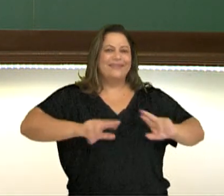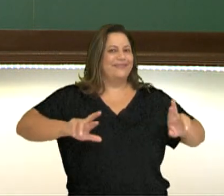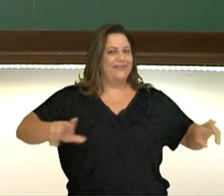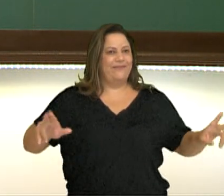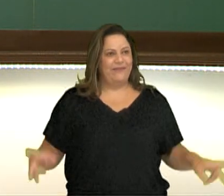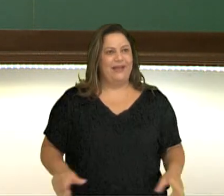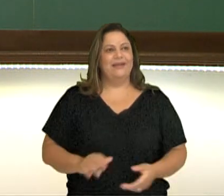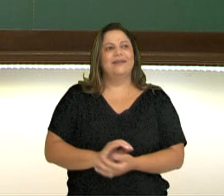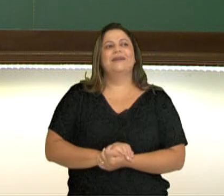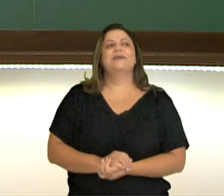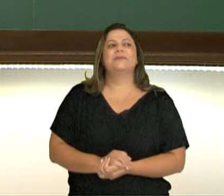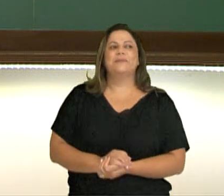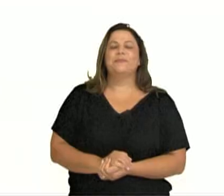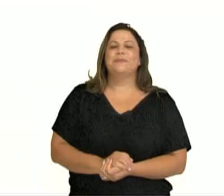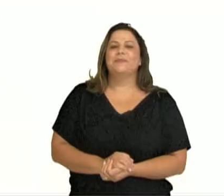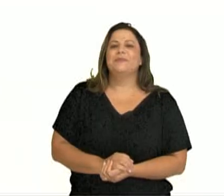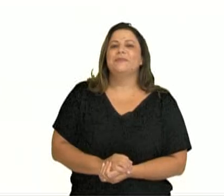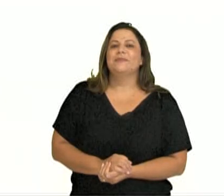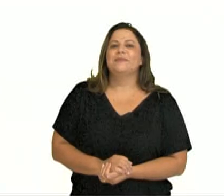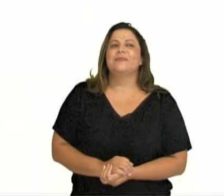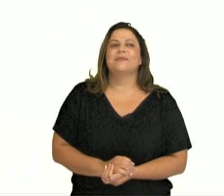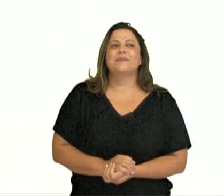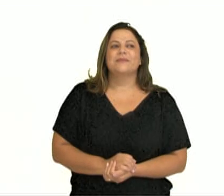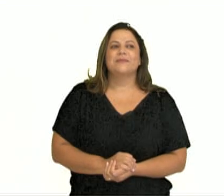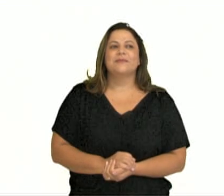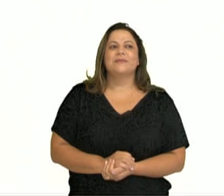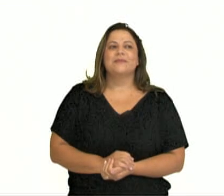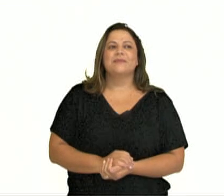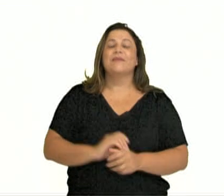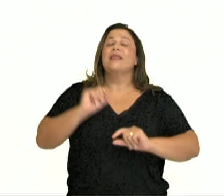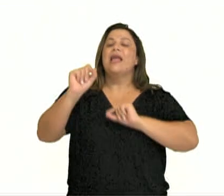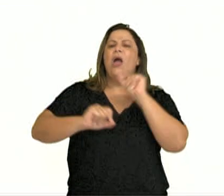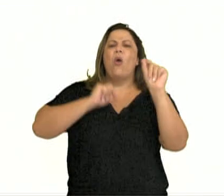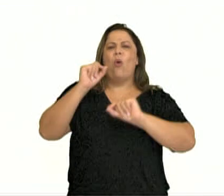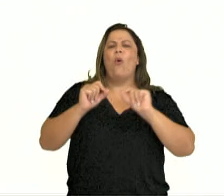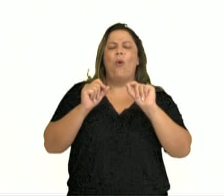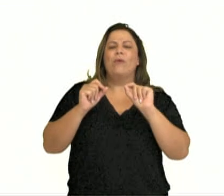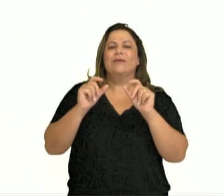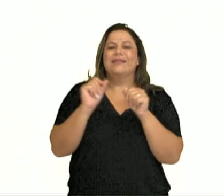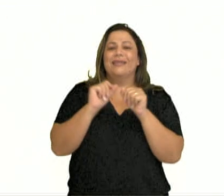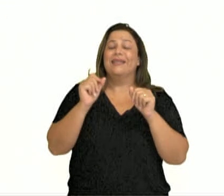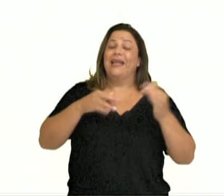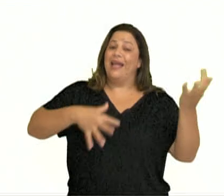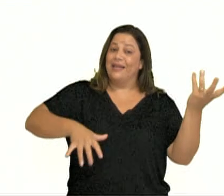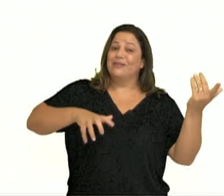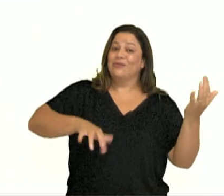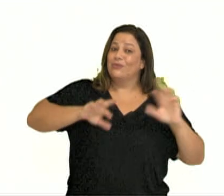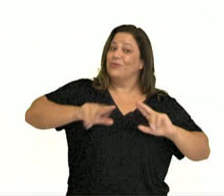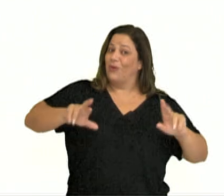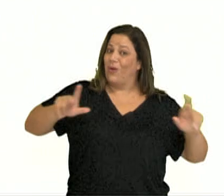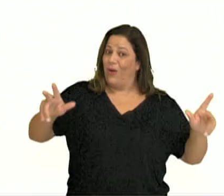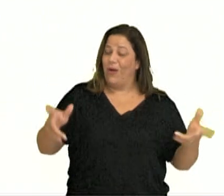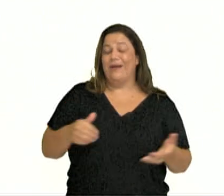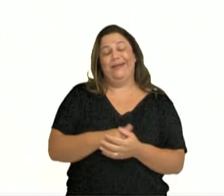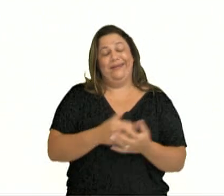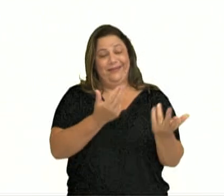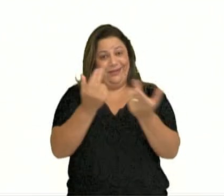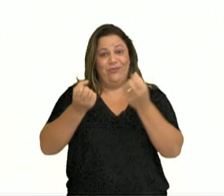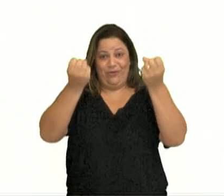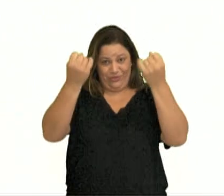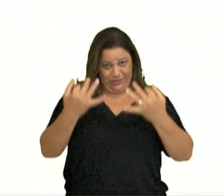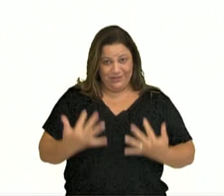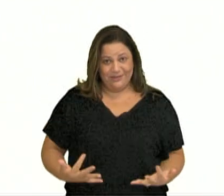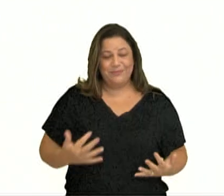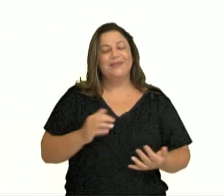gente? Olha lá, o instrumentista é aquele que toca um instrumento, como eu mesmo já falei.